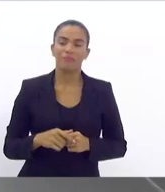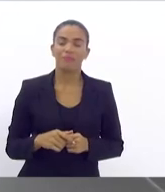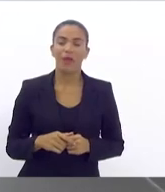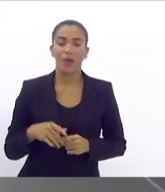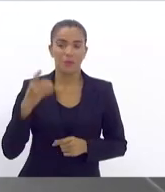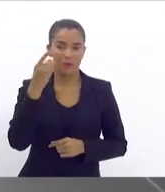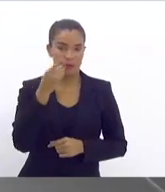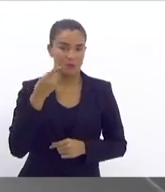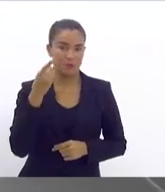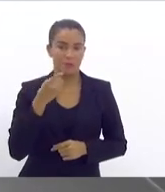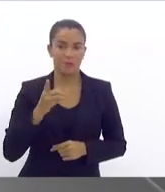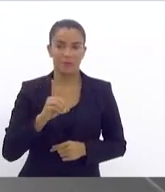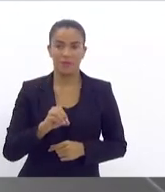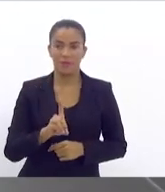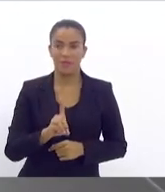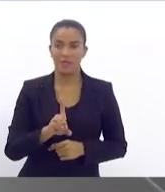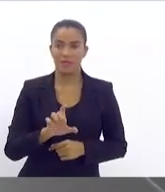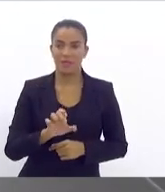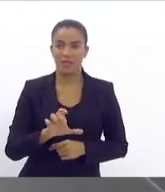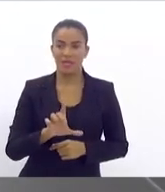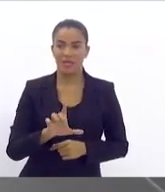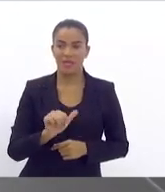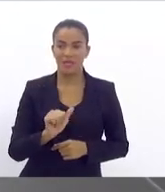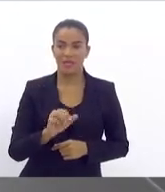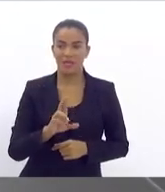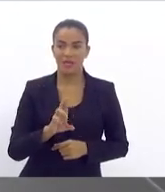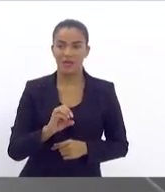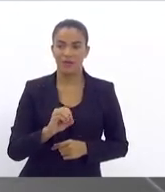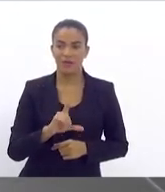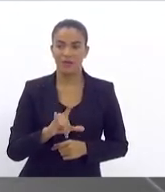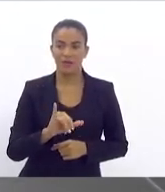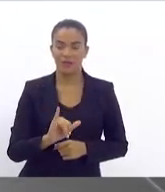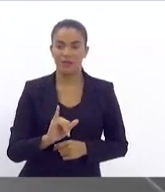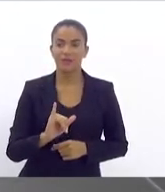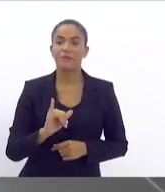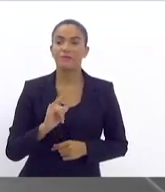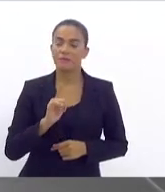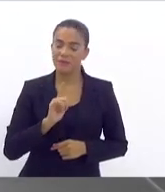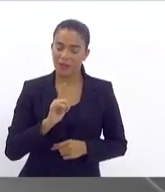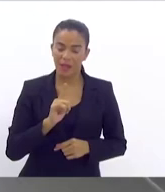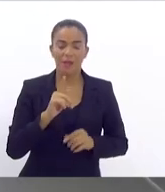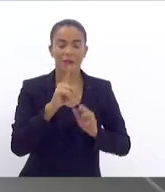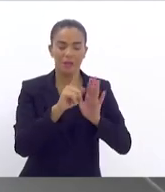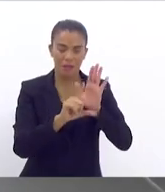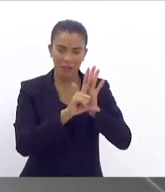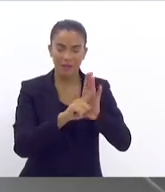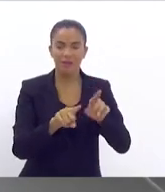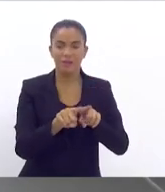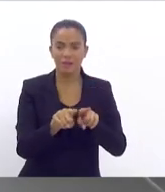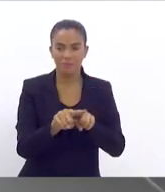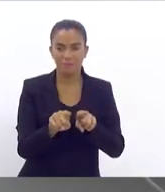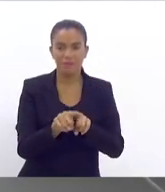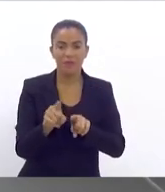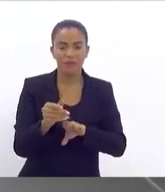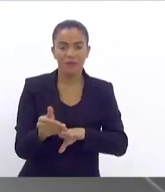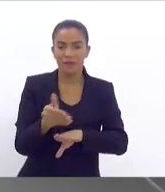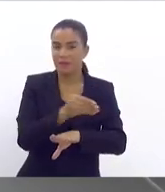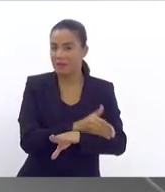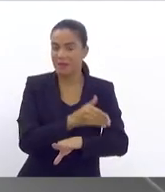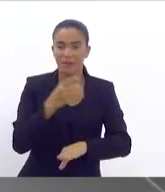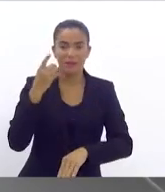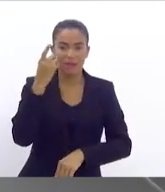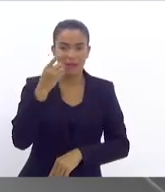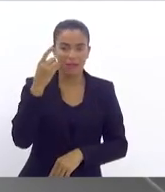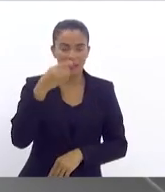Laroli. Nesse projeto aqui também existe um projeto anterior, 5863 de 2022, que é da autoria da